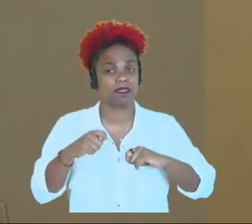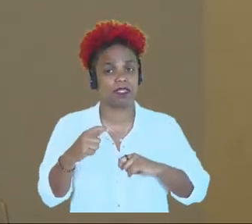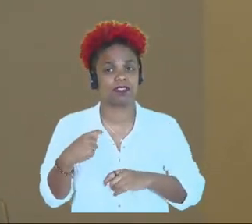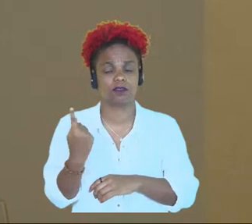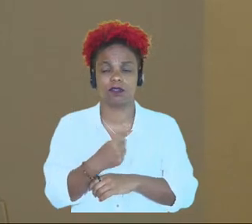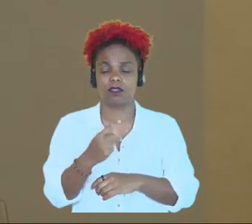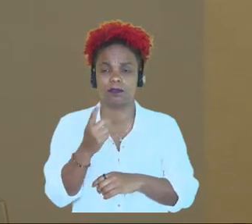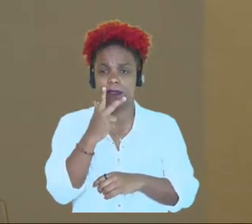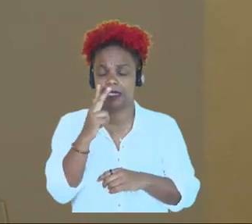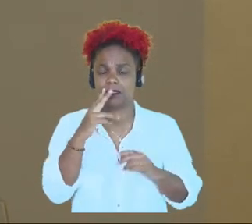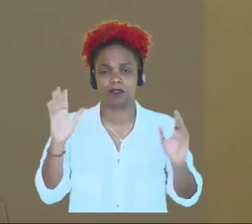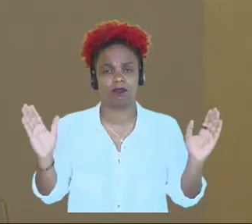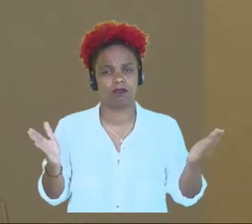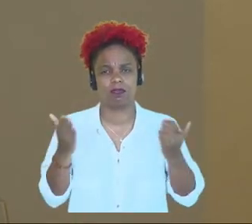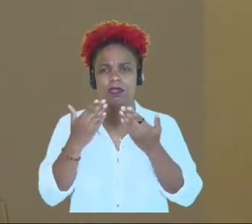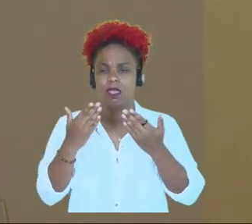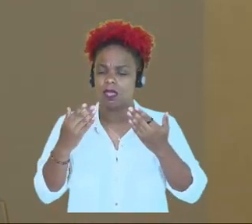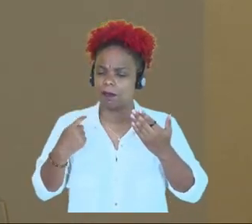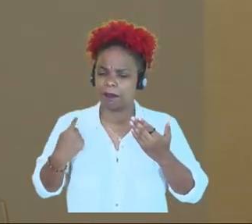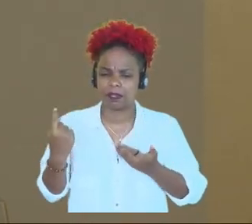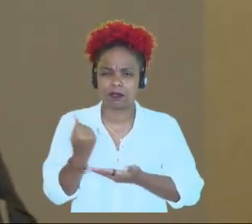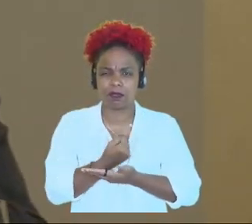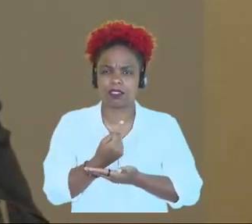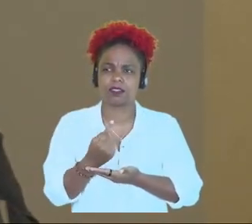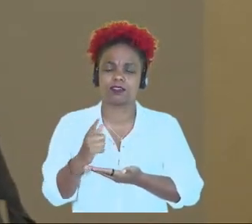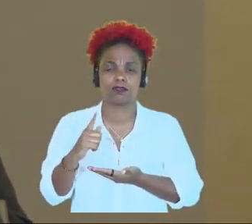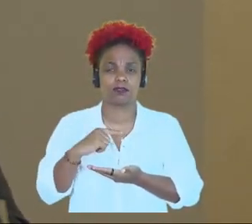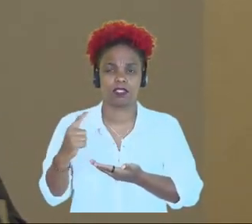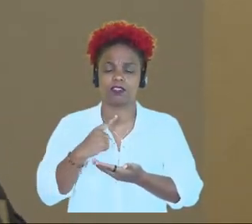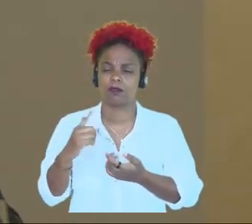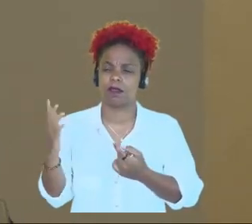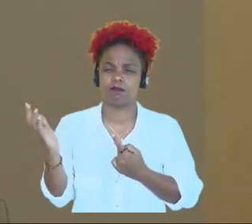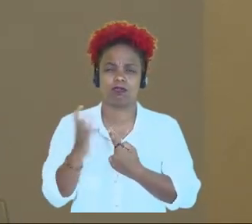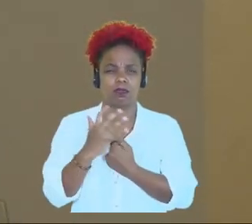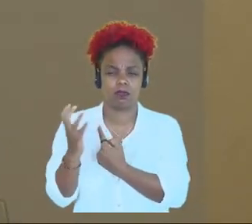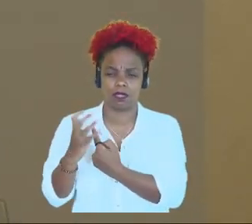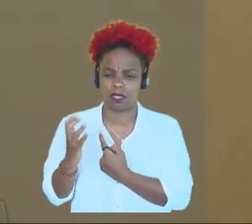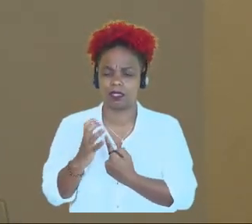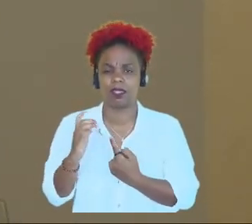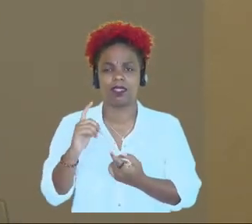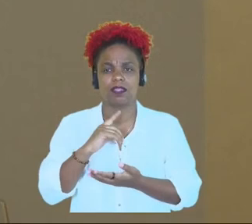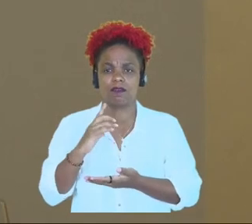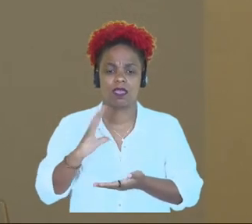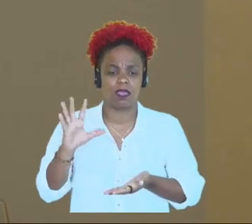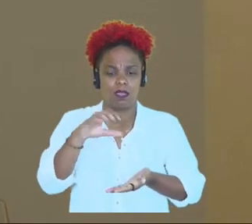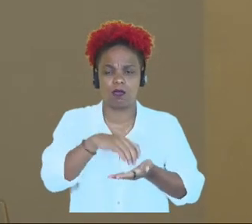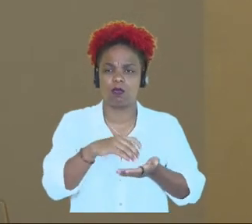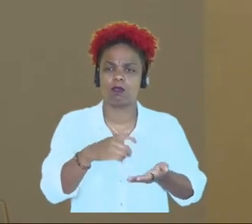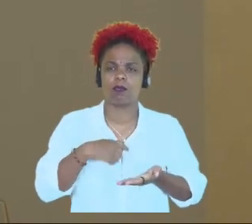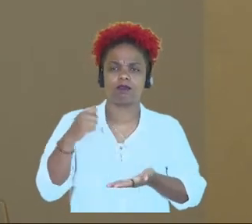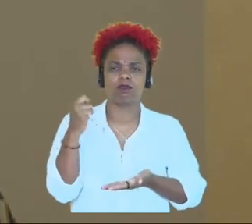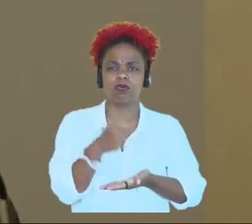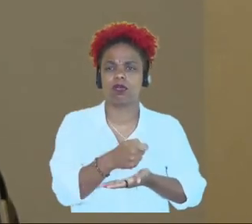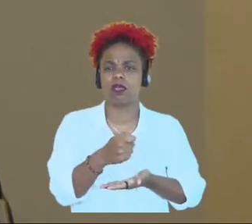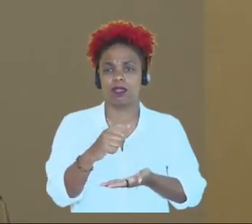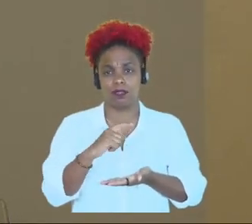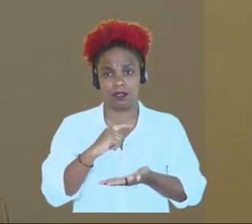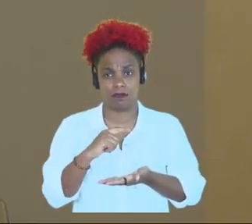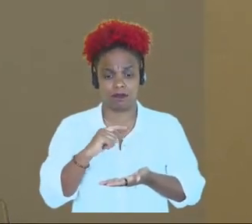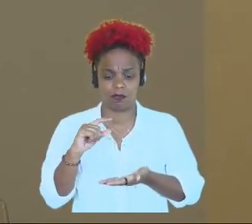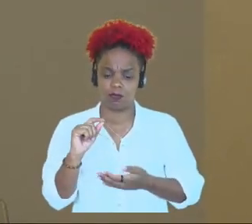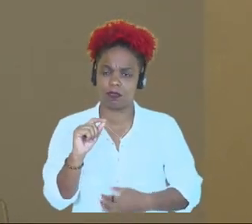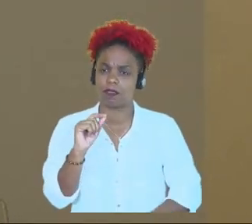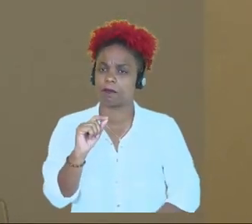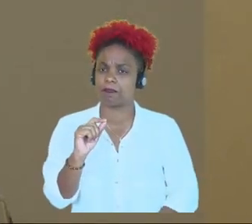fica menor para nós. A gente está muito contaminado por um tipo de polarização radical que tira do